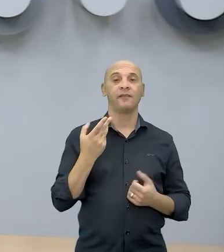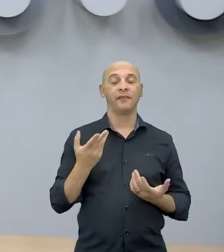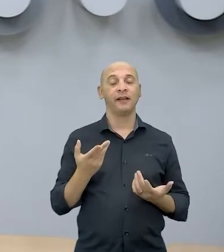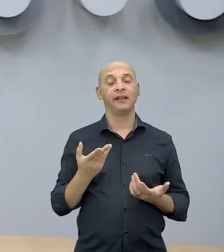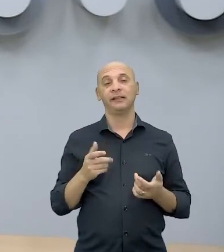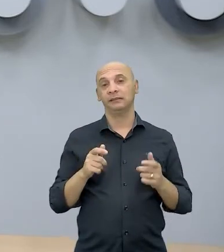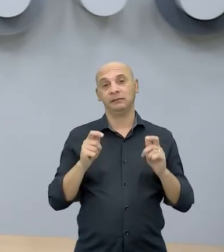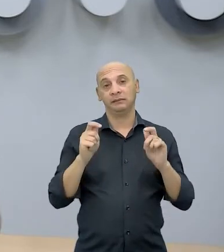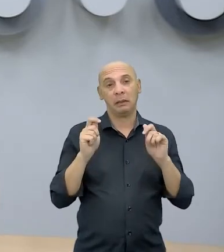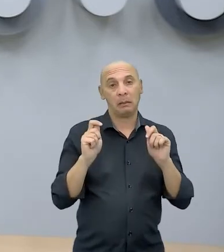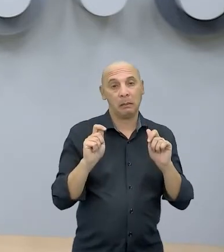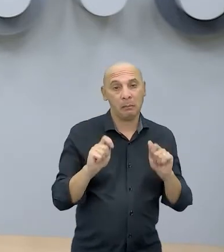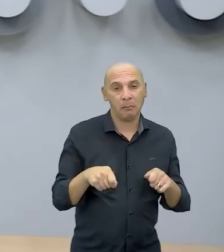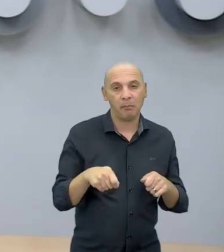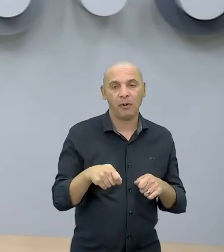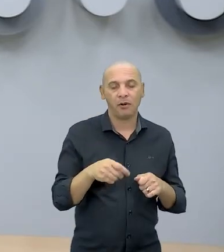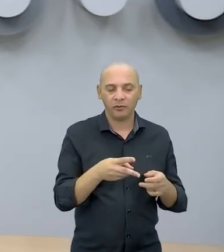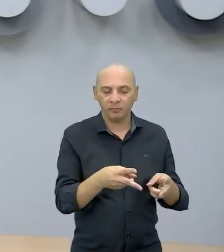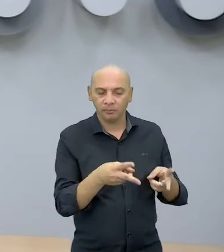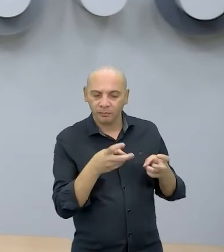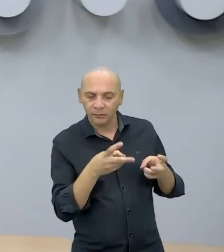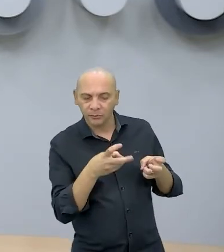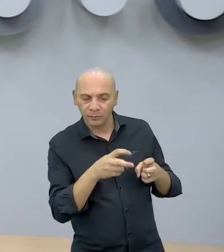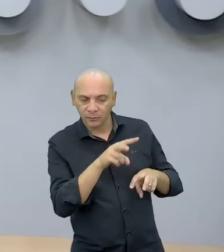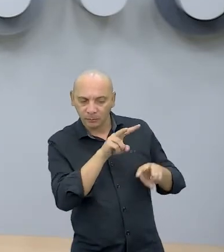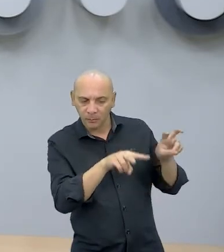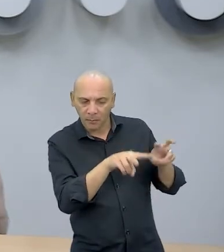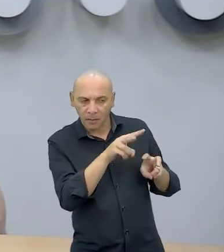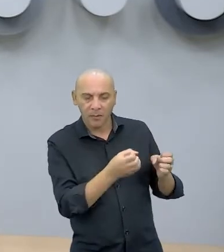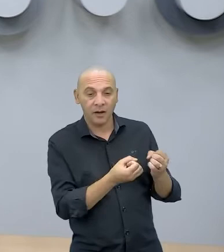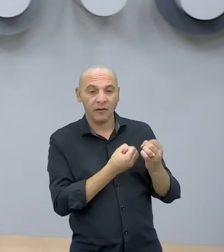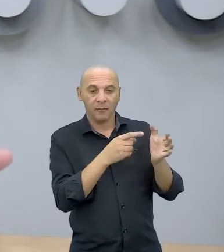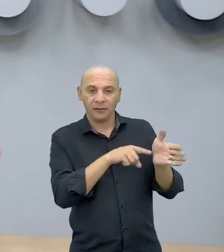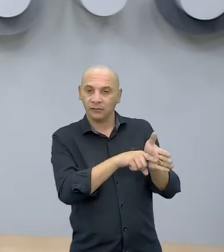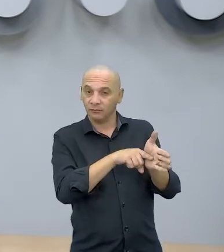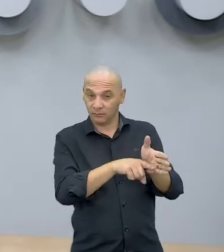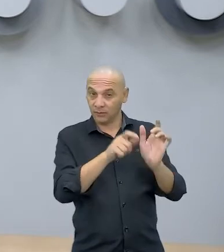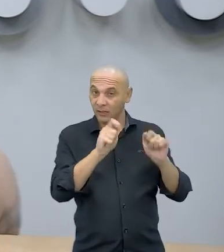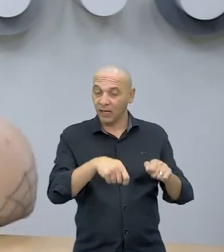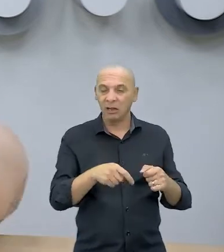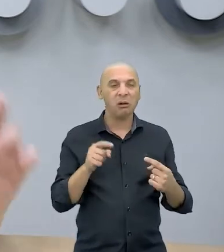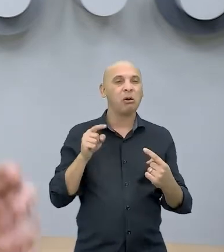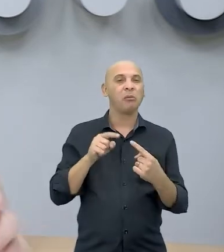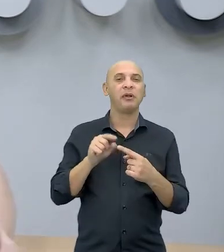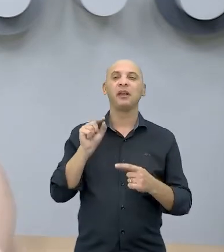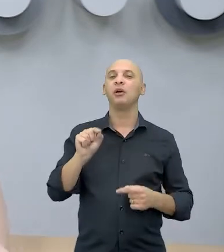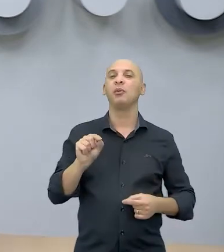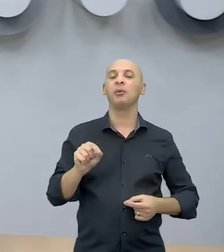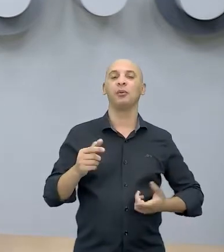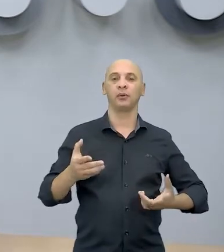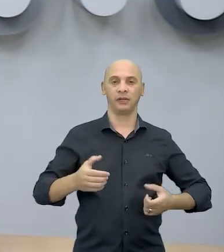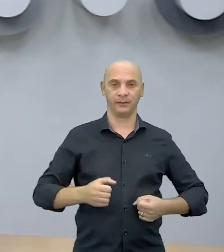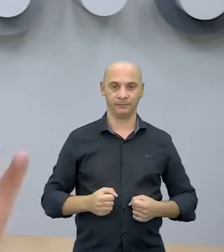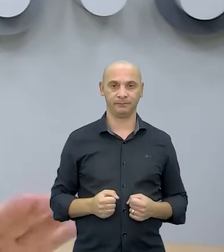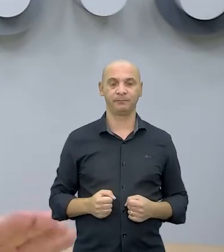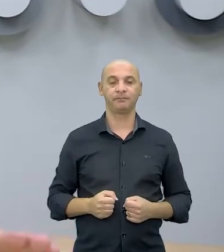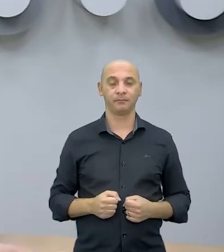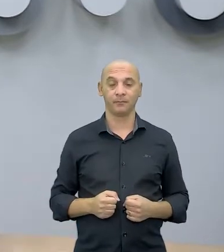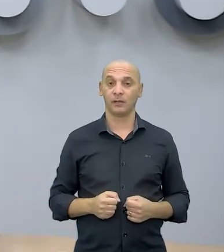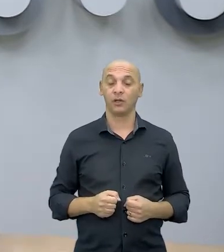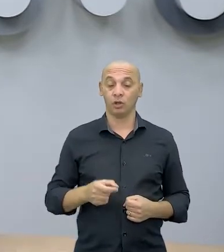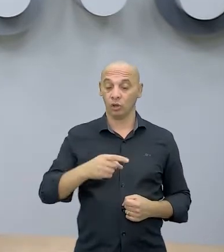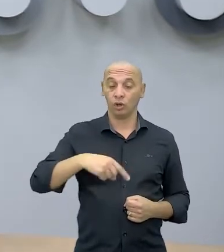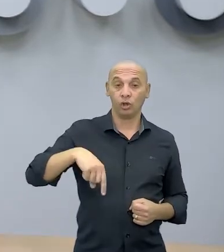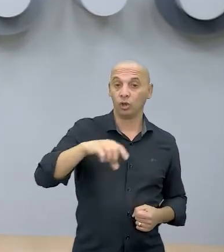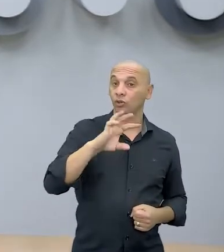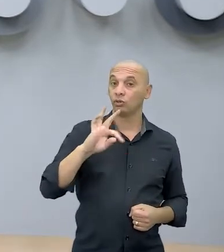possível fazer cada vez mais extração e análise de dados, isso quer dizer o quê? Isso quer dizer que tudo que a gente